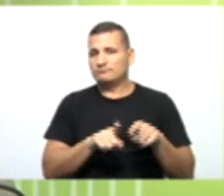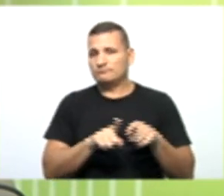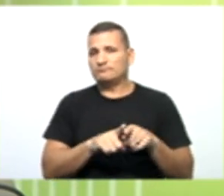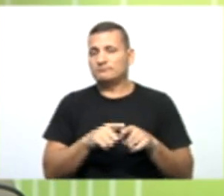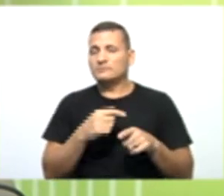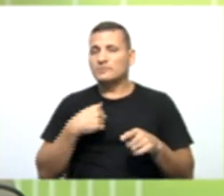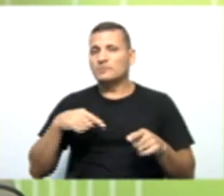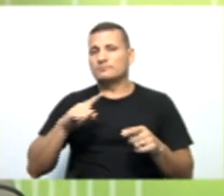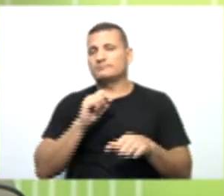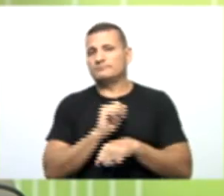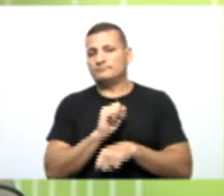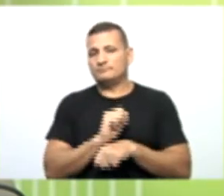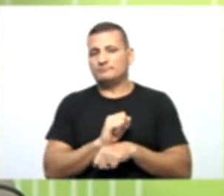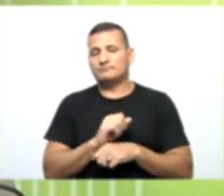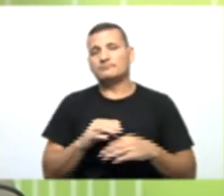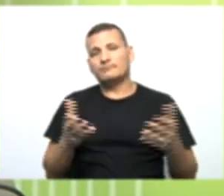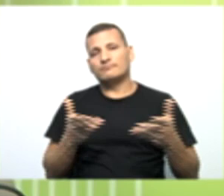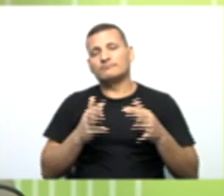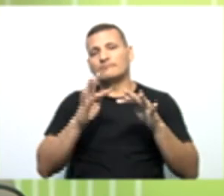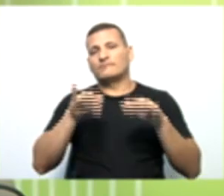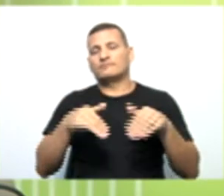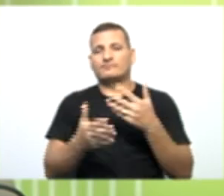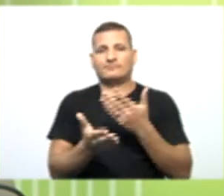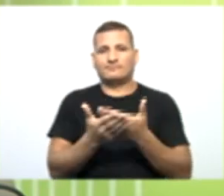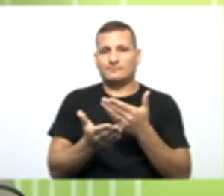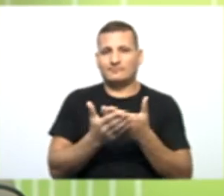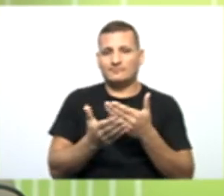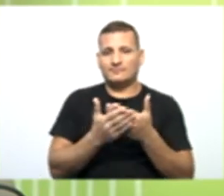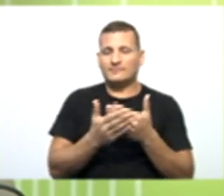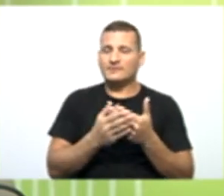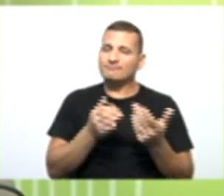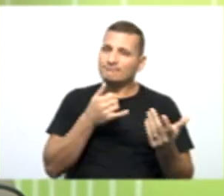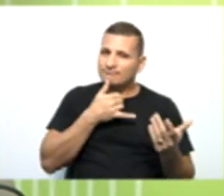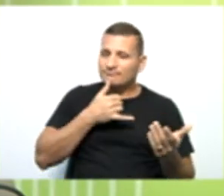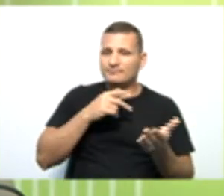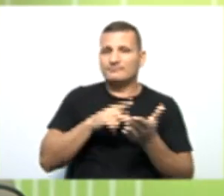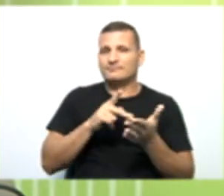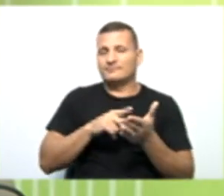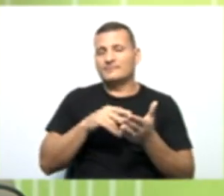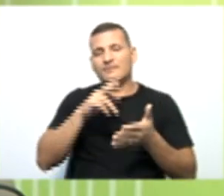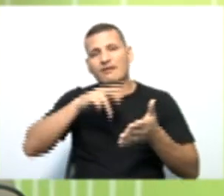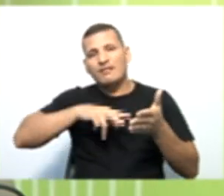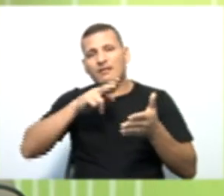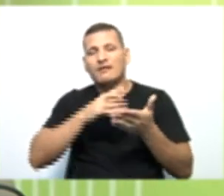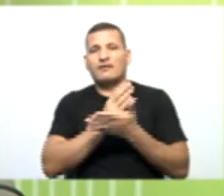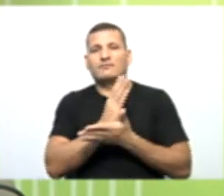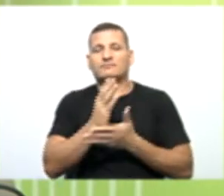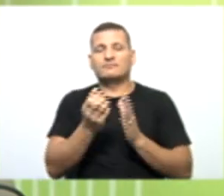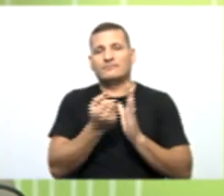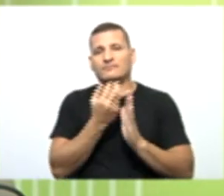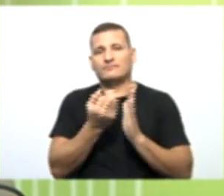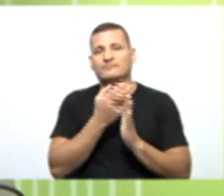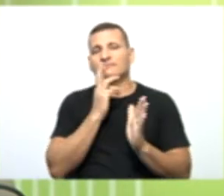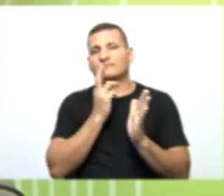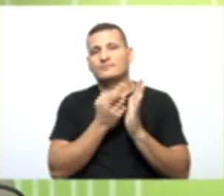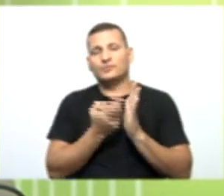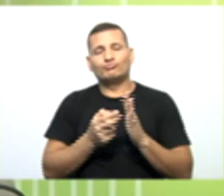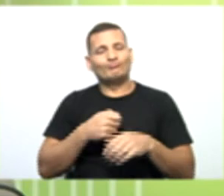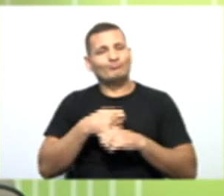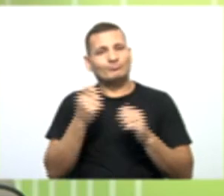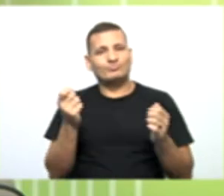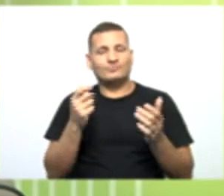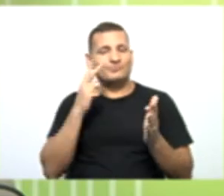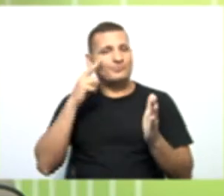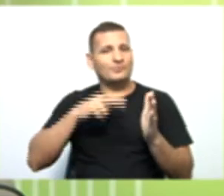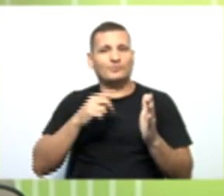aguardando. Gente, a gente chegou ao final da nossa aula. Que pena que a gente não pôde ler algumas fotos, imagens que fizeram das